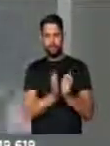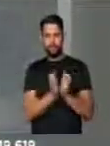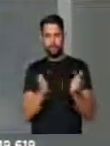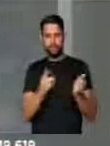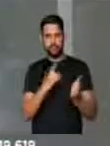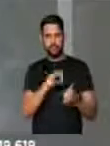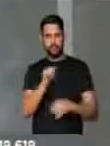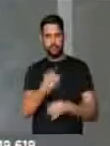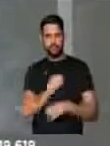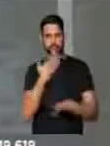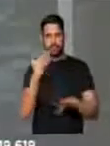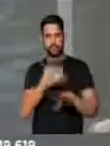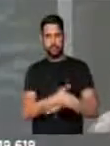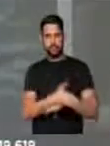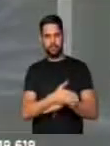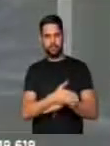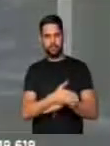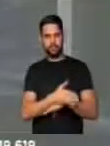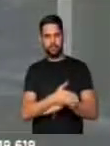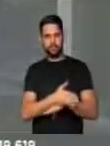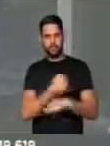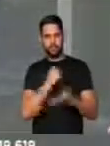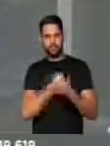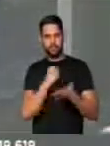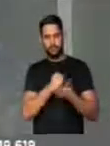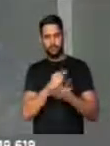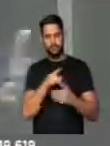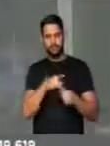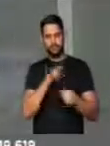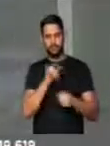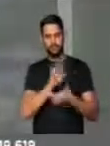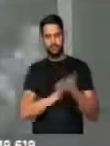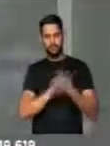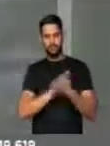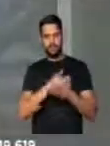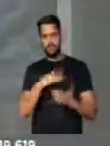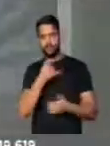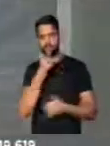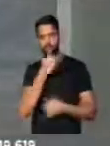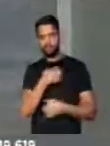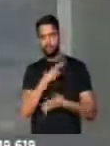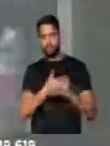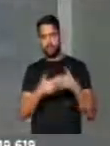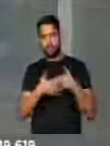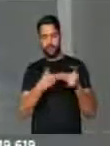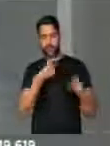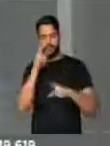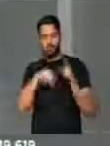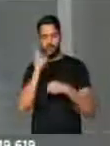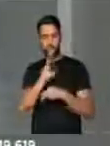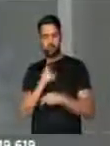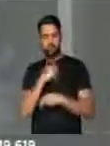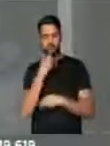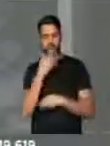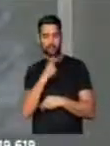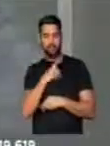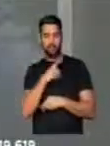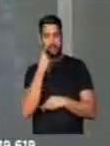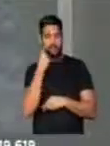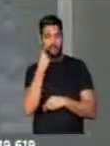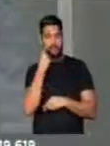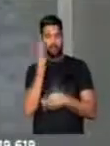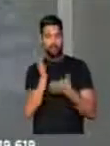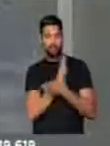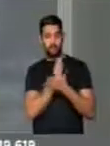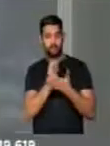privilegiados que tiveram acesso aos contratos da Petrobras. E nada mais decepcionante para qualquer brasileiro ou brasileira de bem do que ver